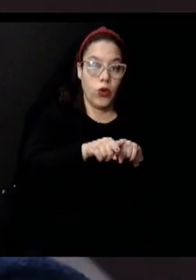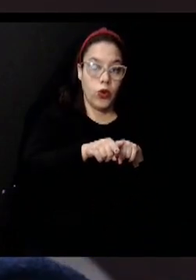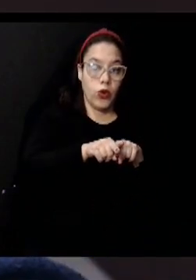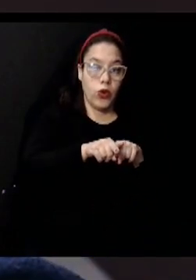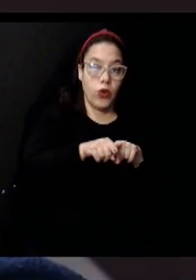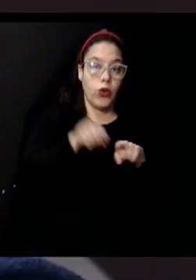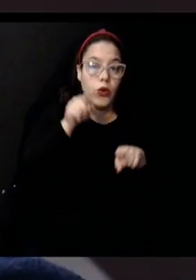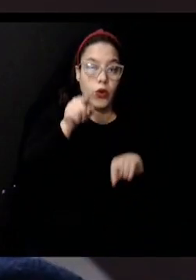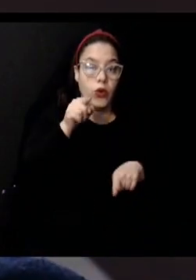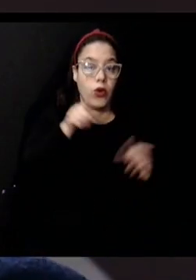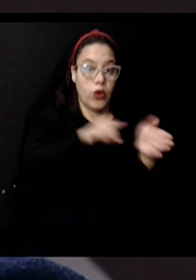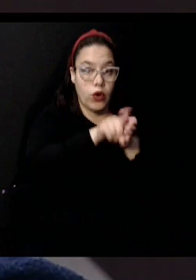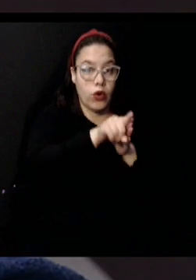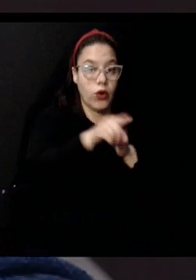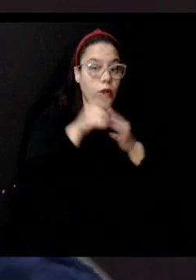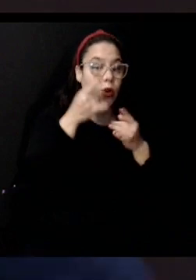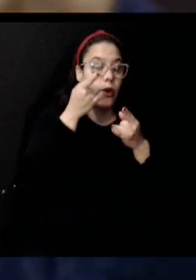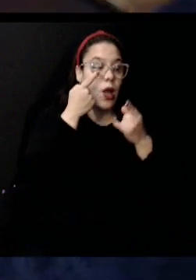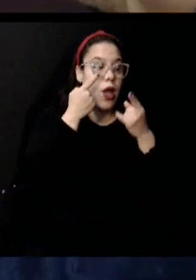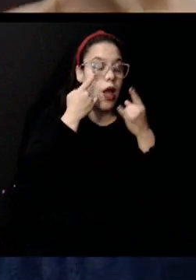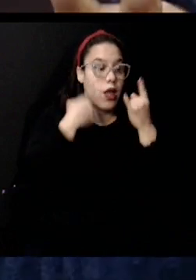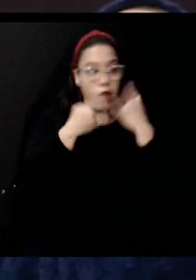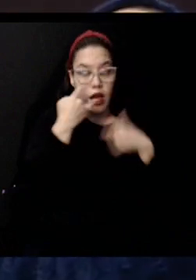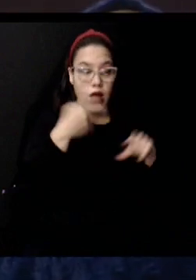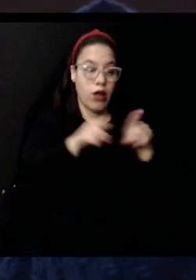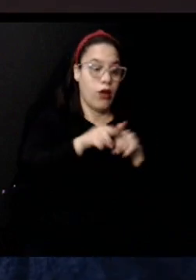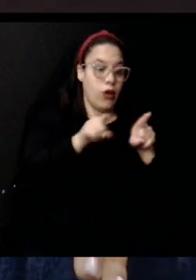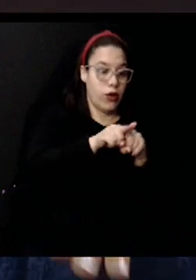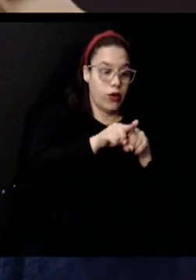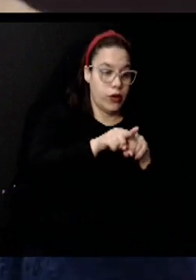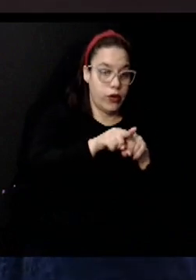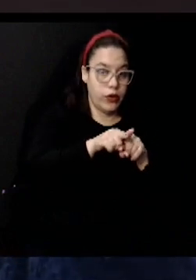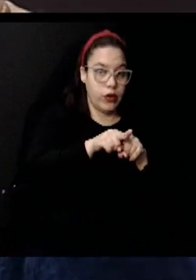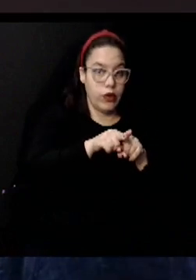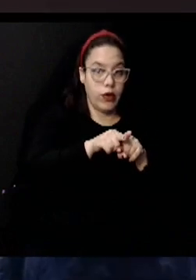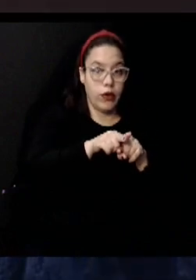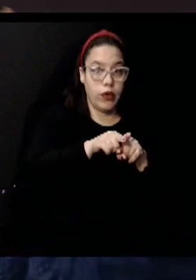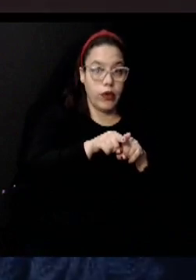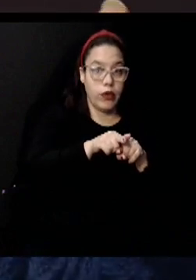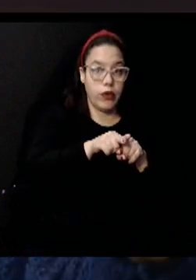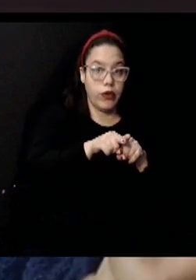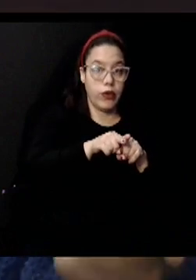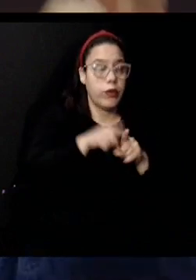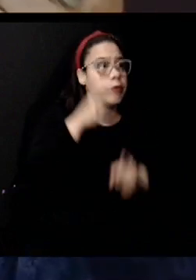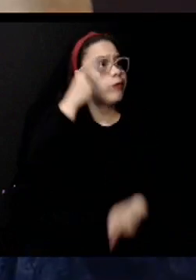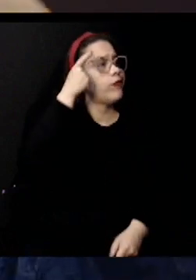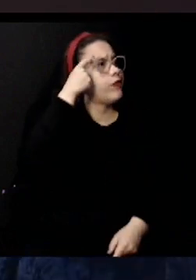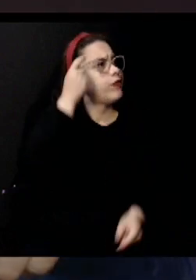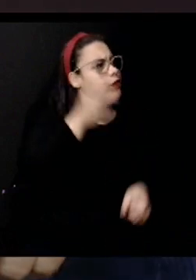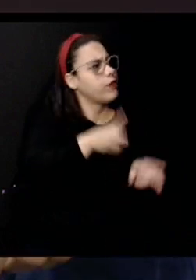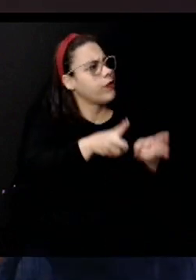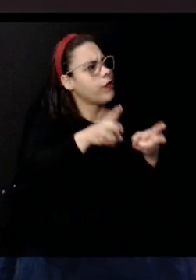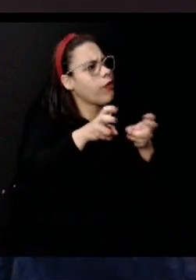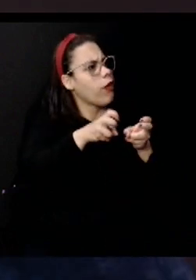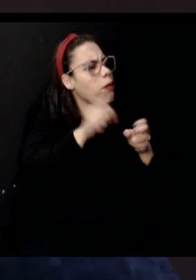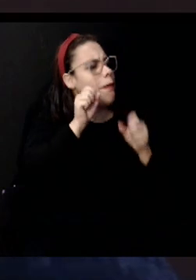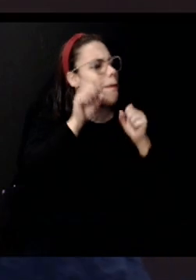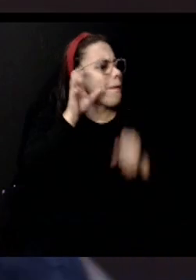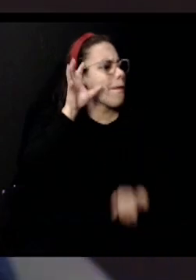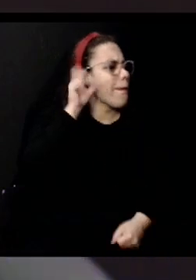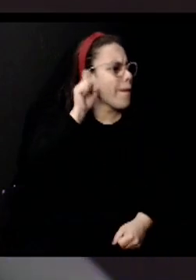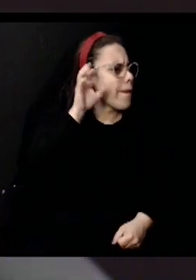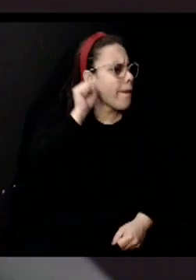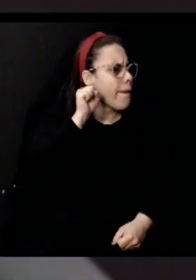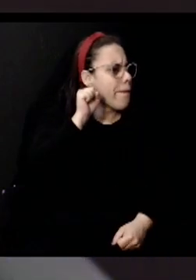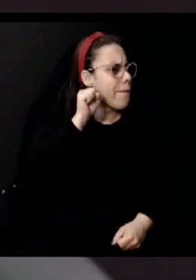pergunta, é interessante também a gente abrir um pouco mais e Uhum, perceber se quem está ouvindo é que também